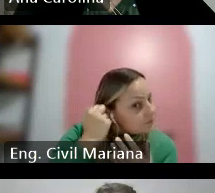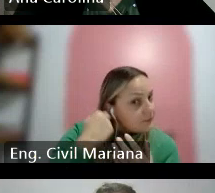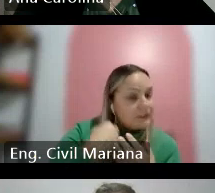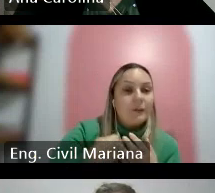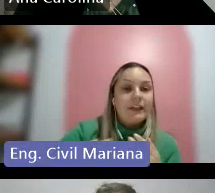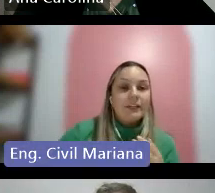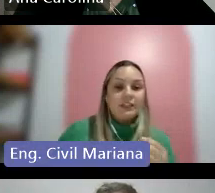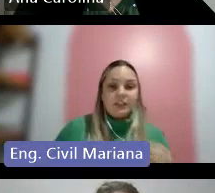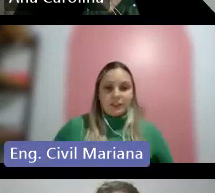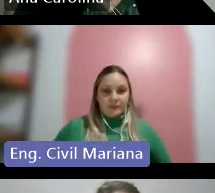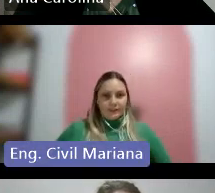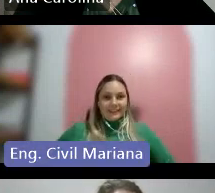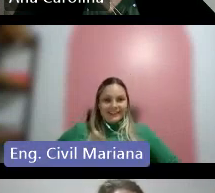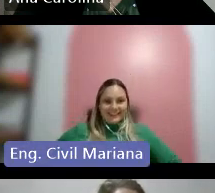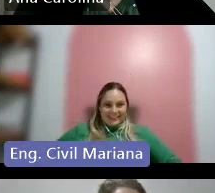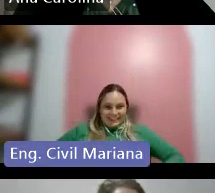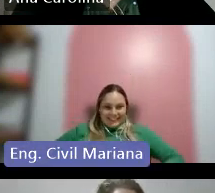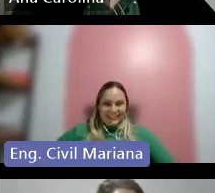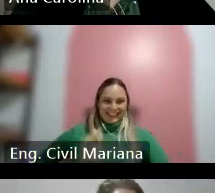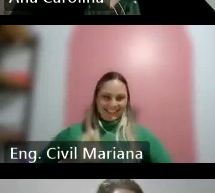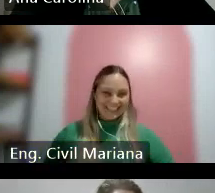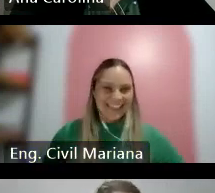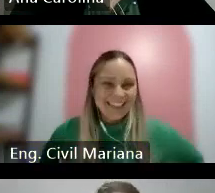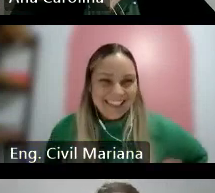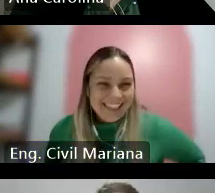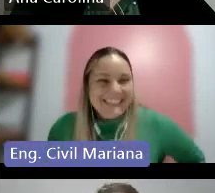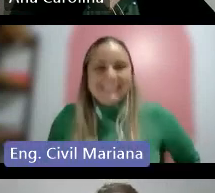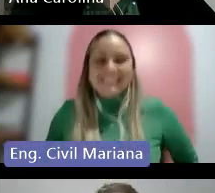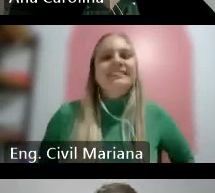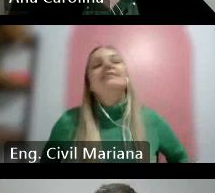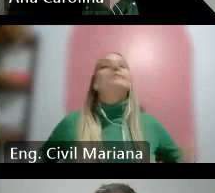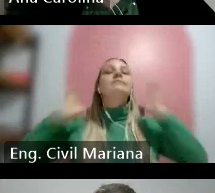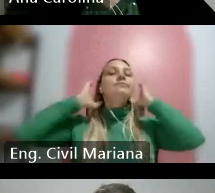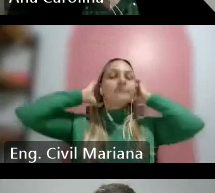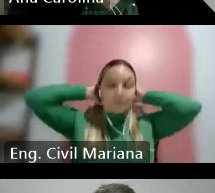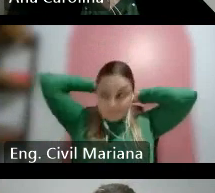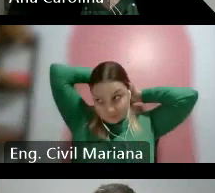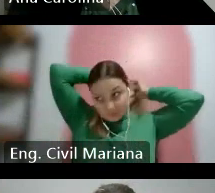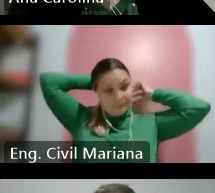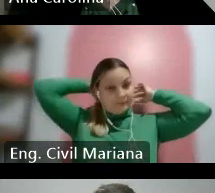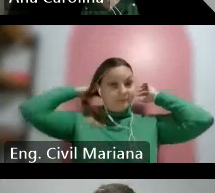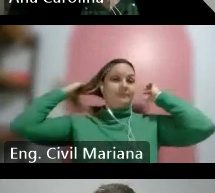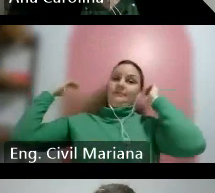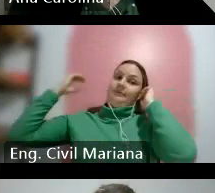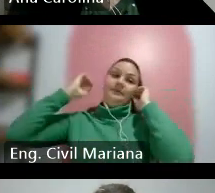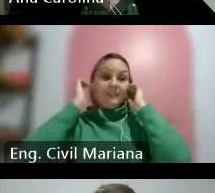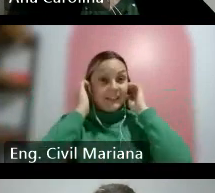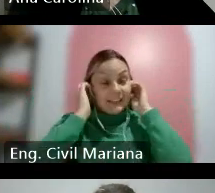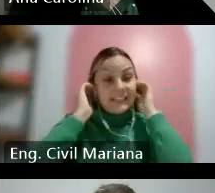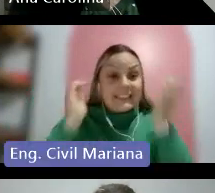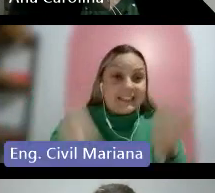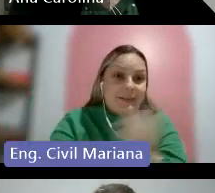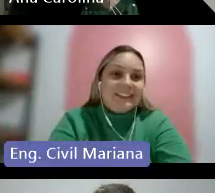tá esquisito. Calma aí, gente. E se o problema for aí, não adianta nada escorar lá